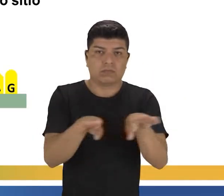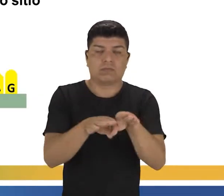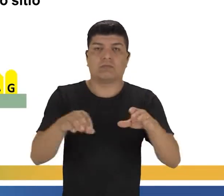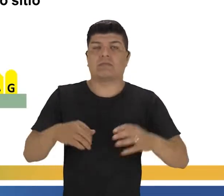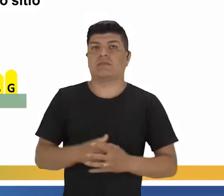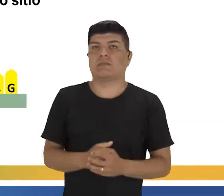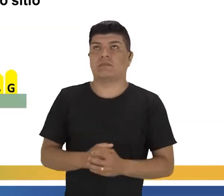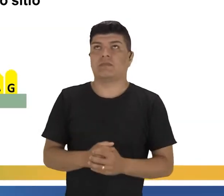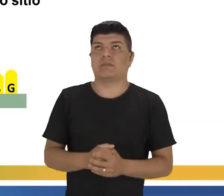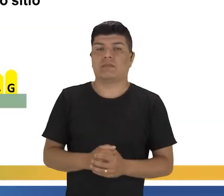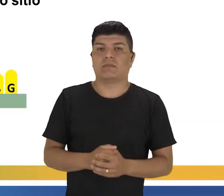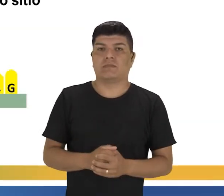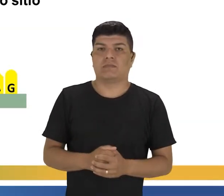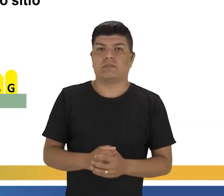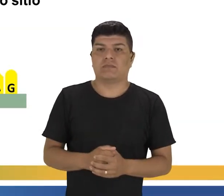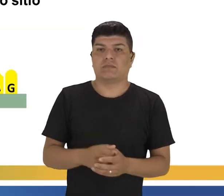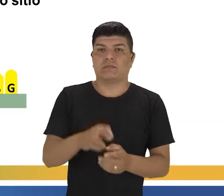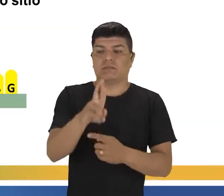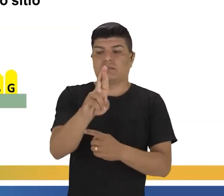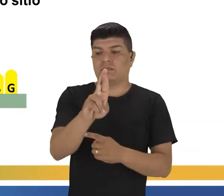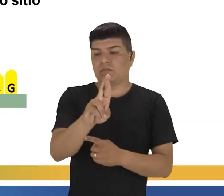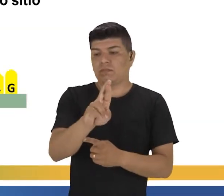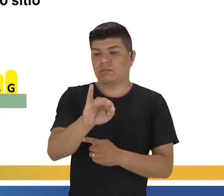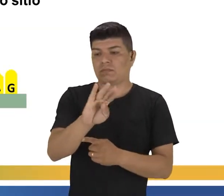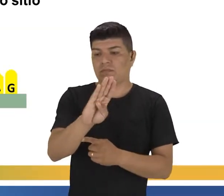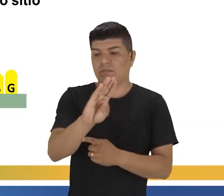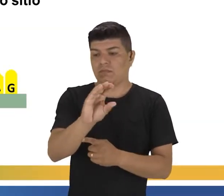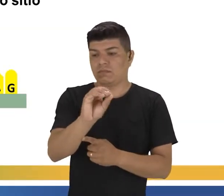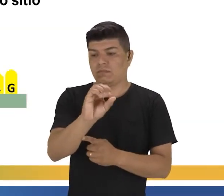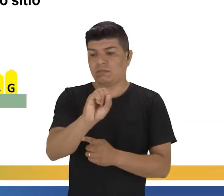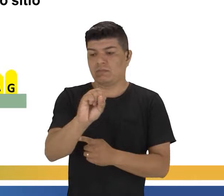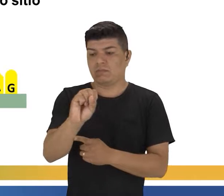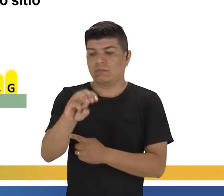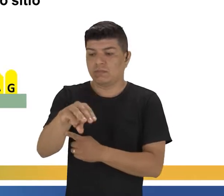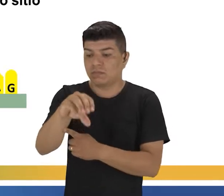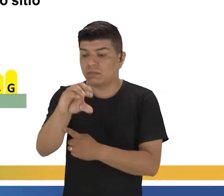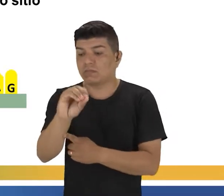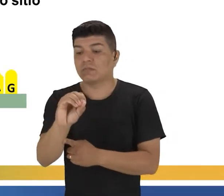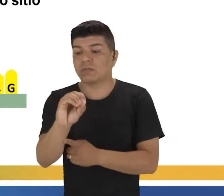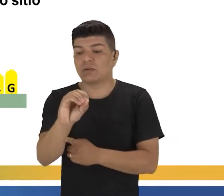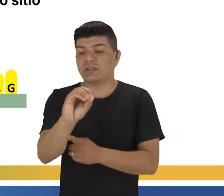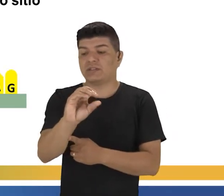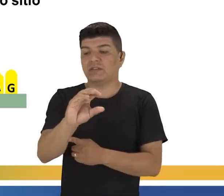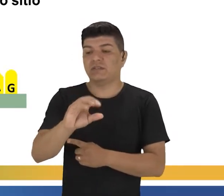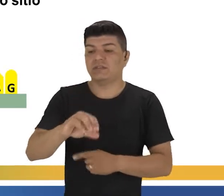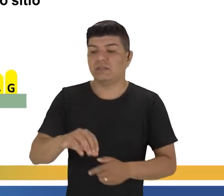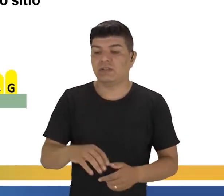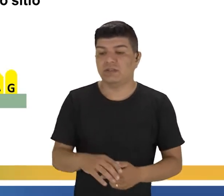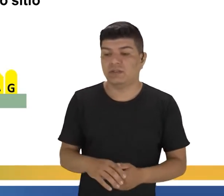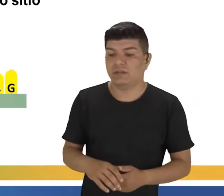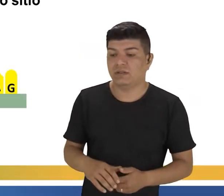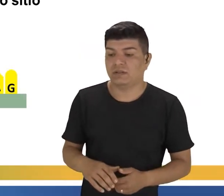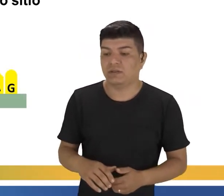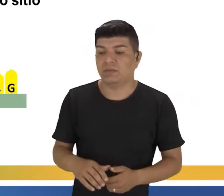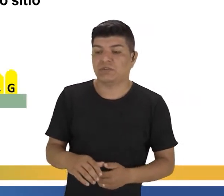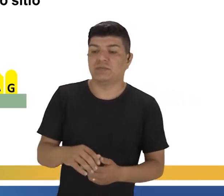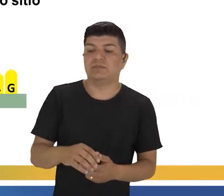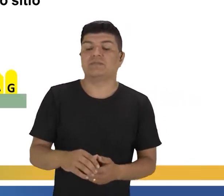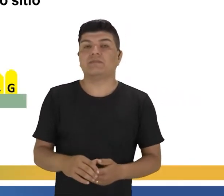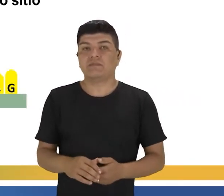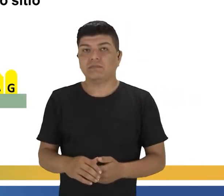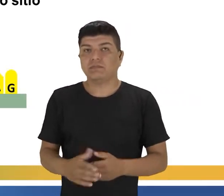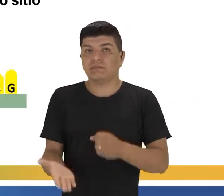O ribossomo vai começar sempre a mesma leitura do mesmo códon de